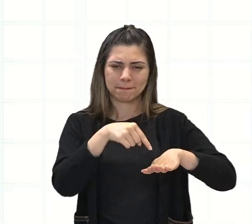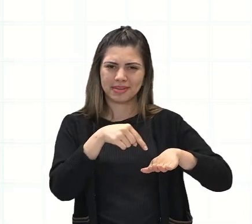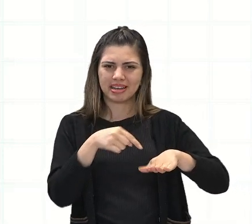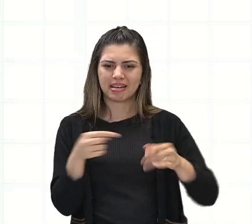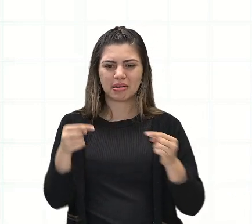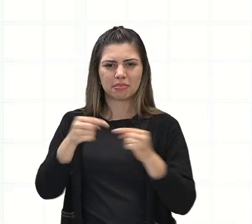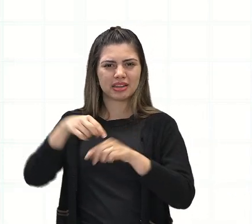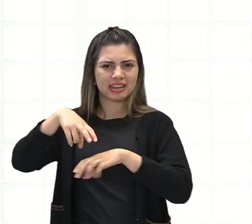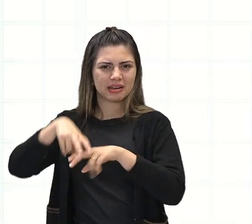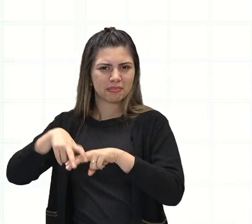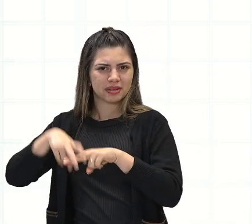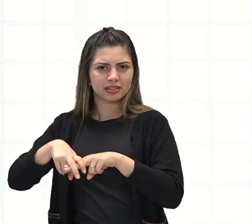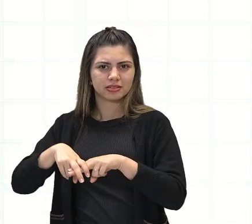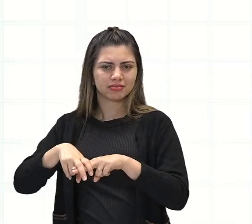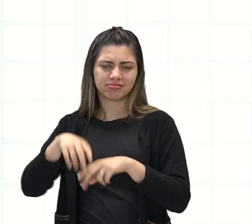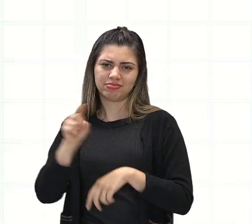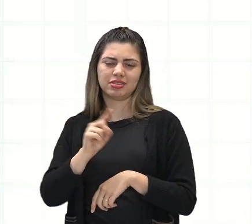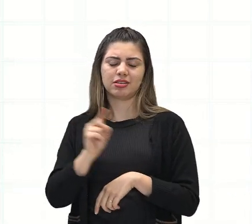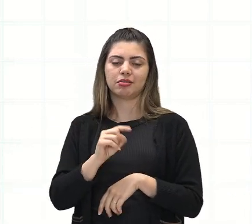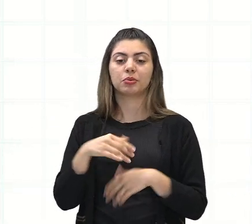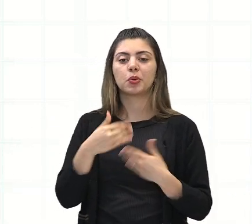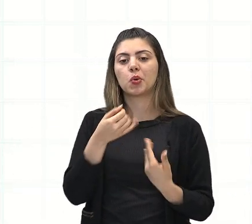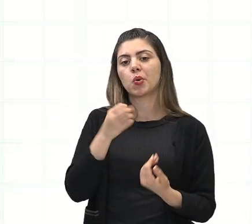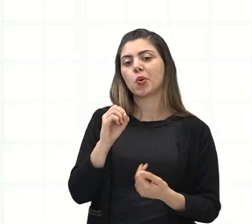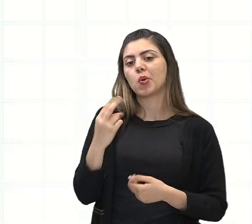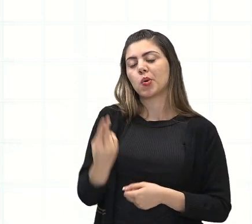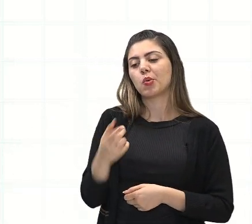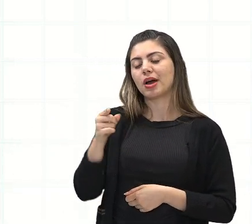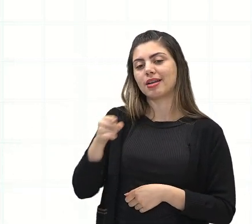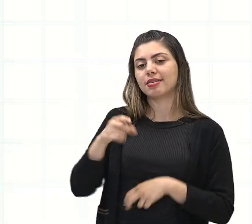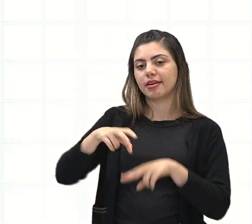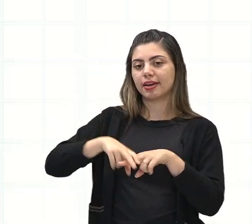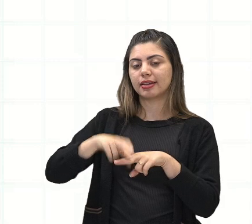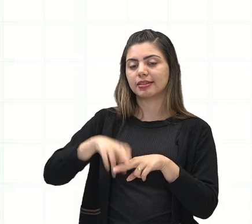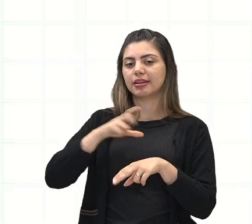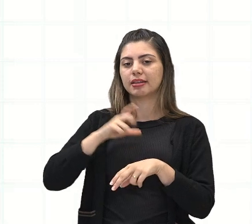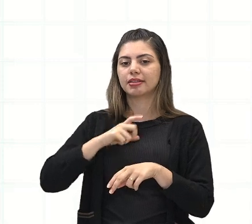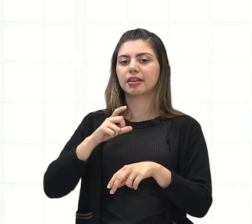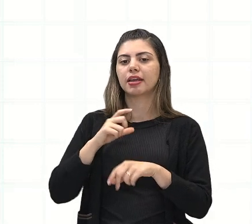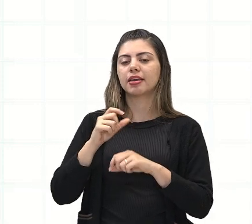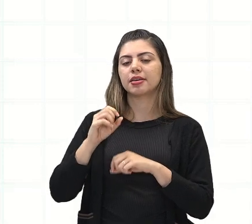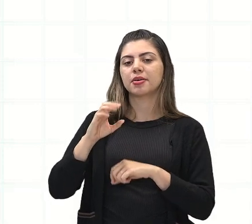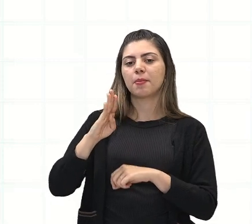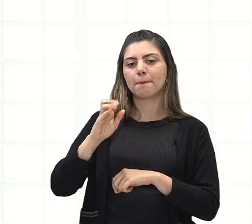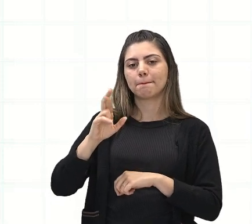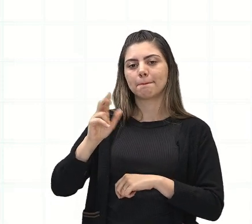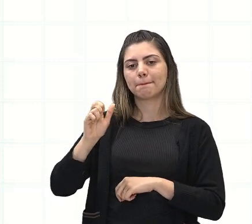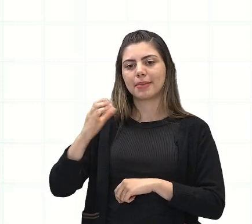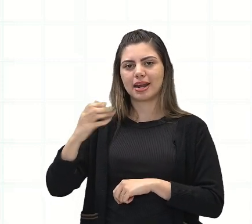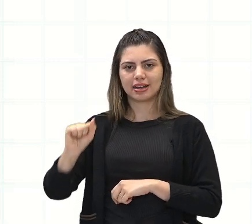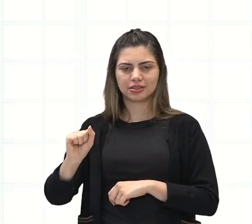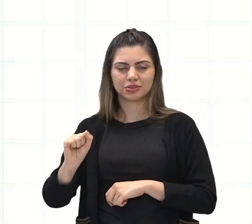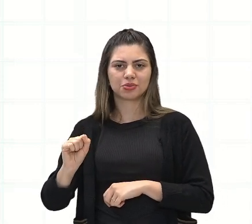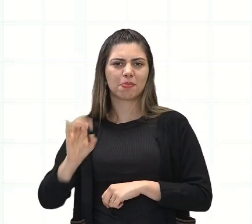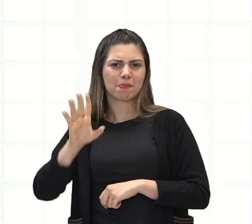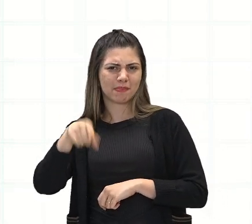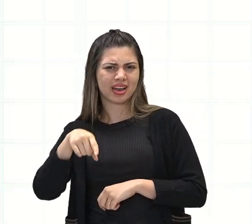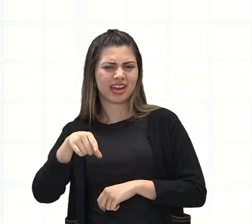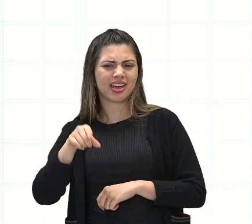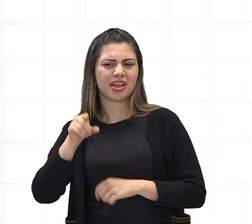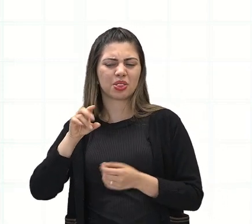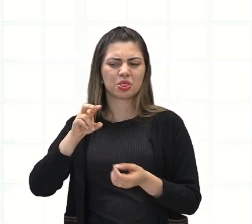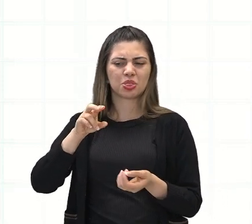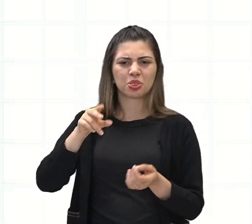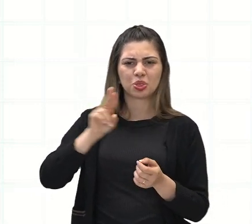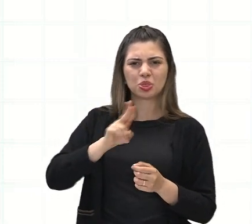Ou o braço da cadeira. Aquele é o braço da cadeira? Não, não é um braço. O braço é o que você tem. Só que qual é o nome que se dá para aquilo? É difícil